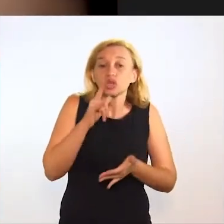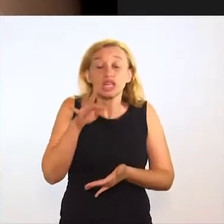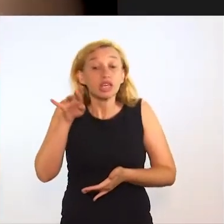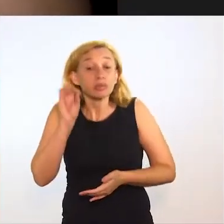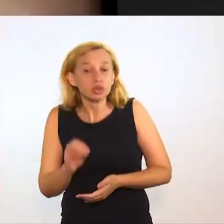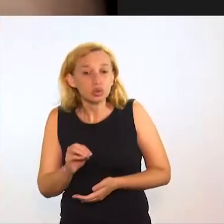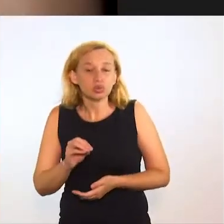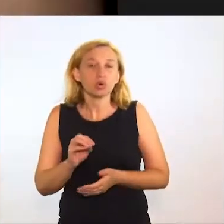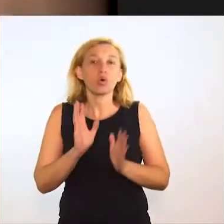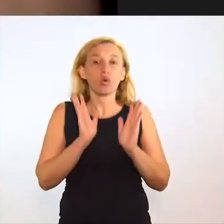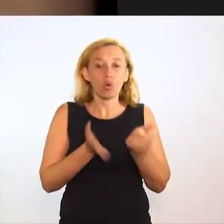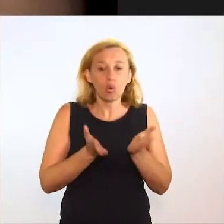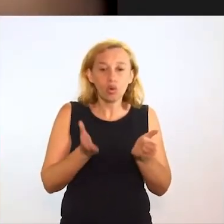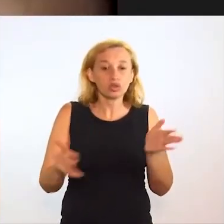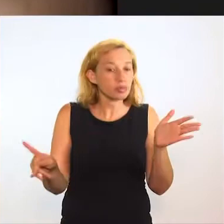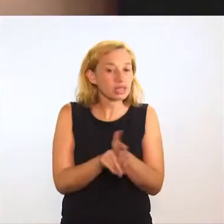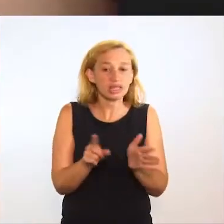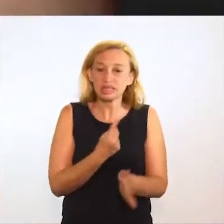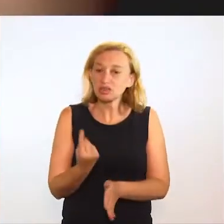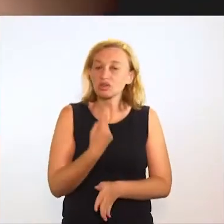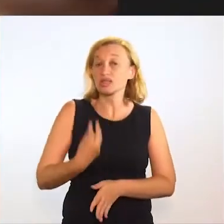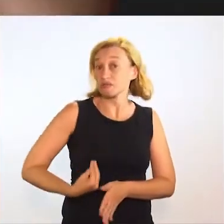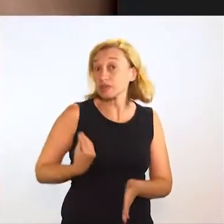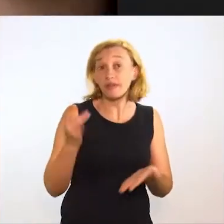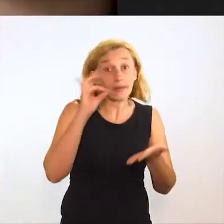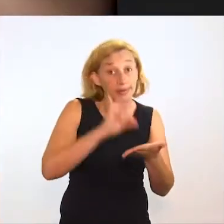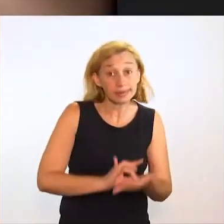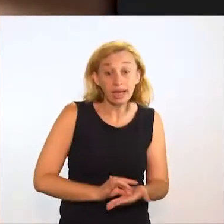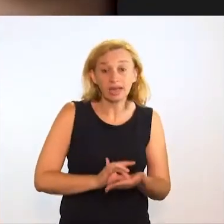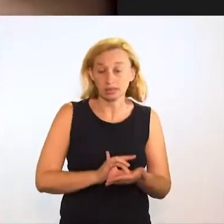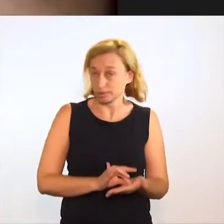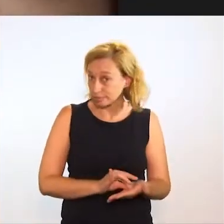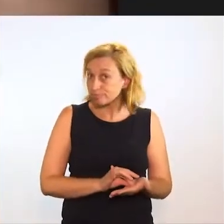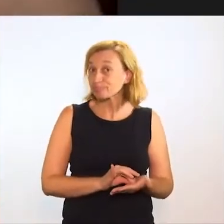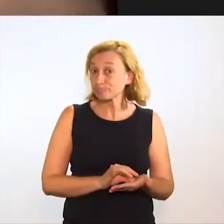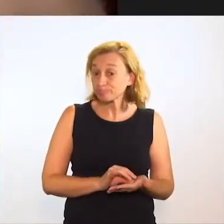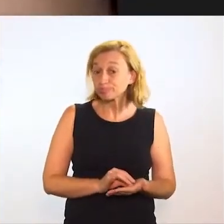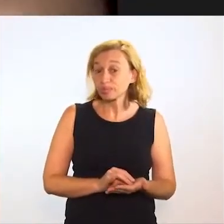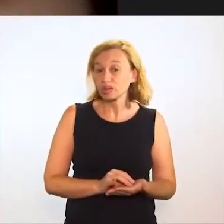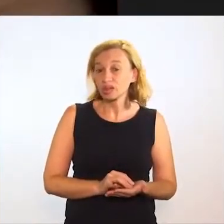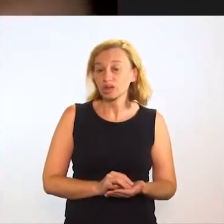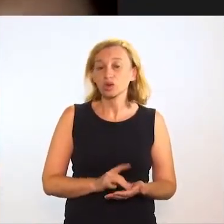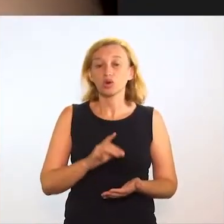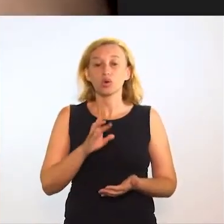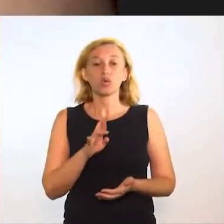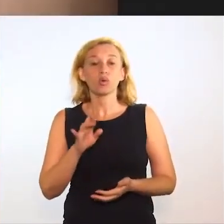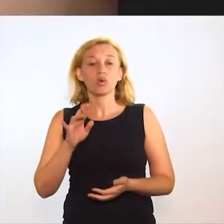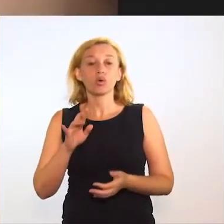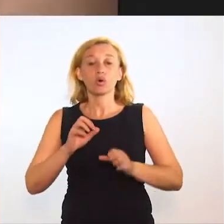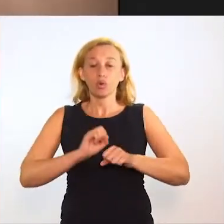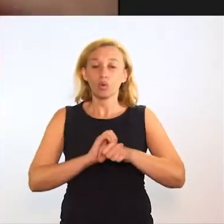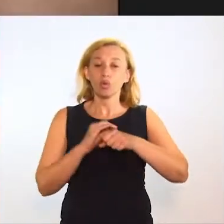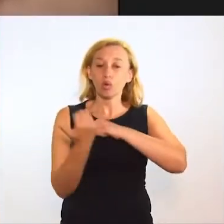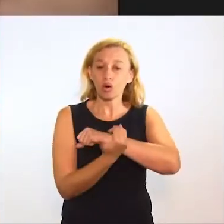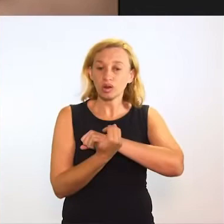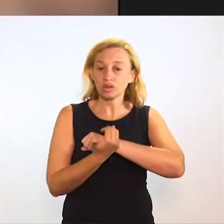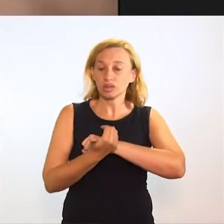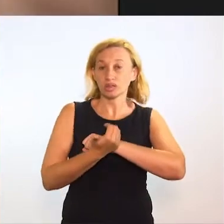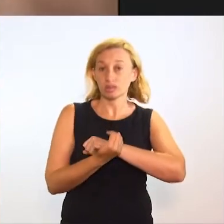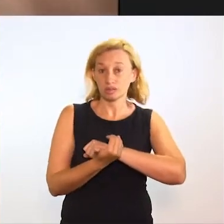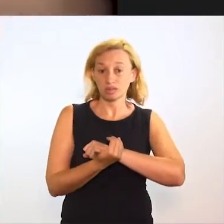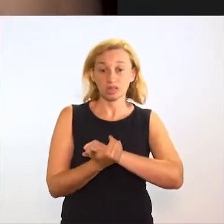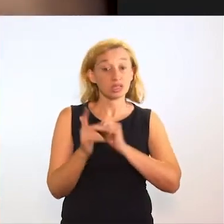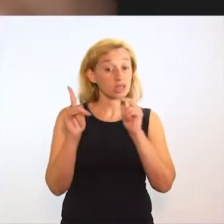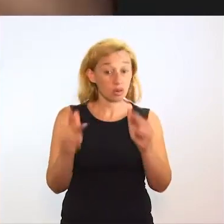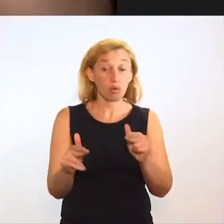o estudo híbrido, ele hoje faz parte da nossa realidade, tanto quanto o coronavírus.